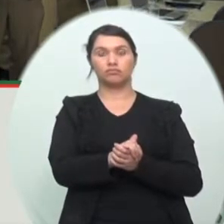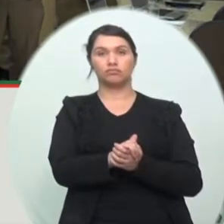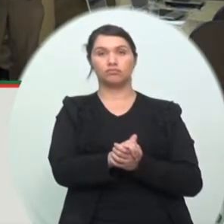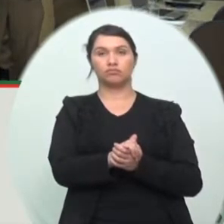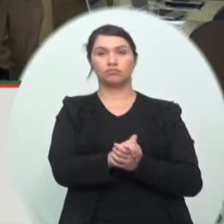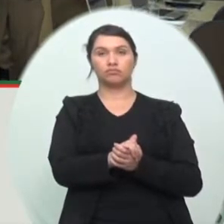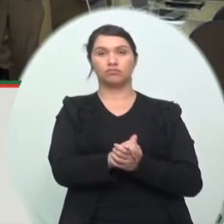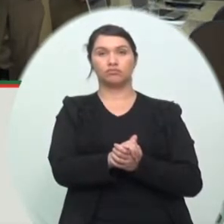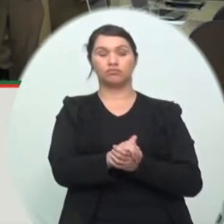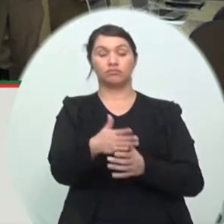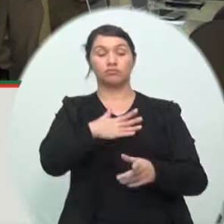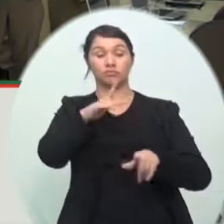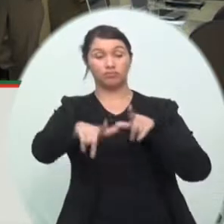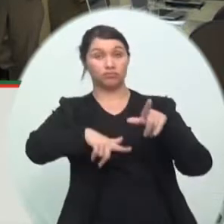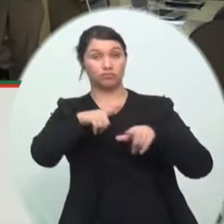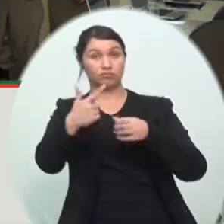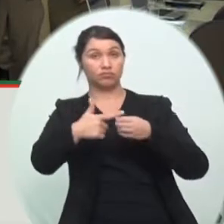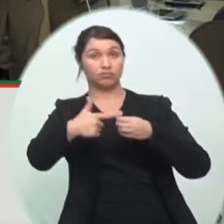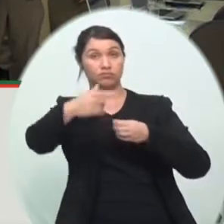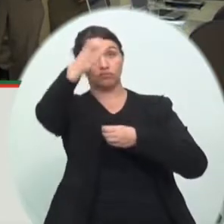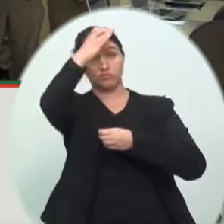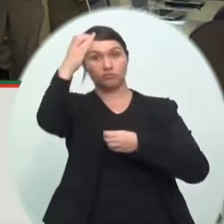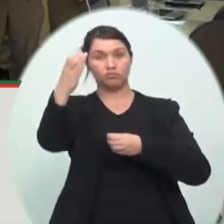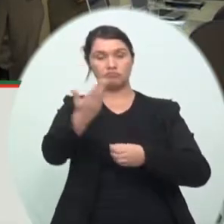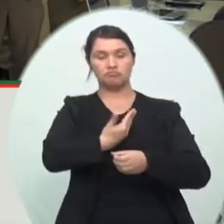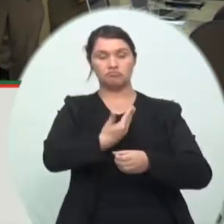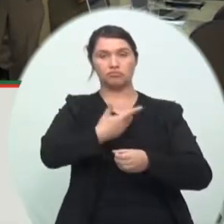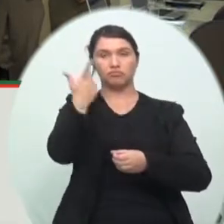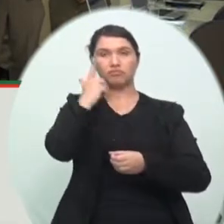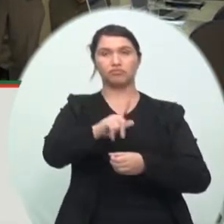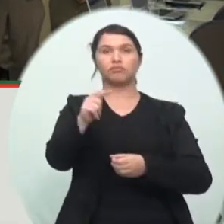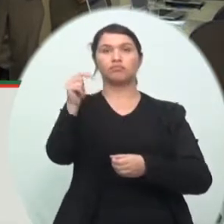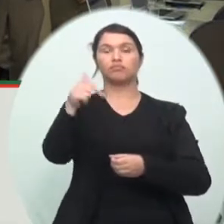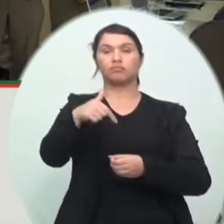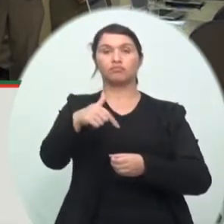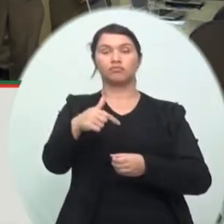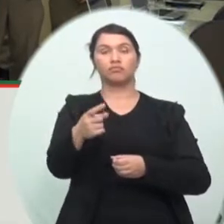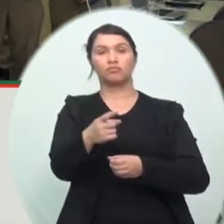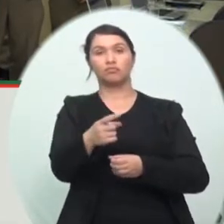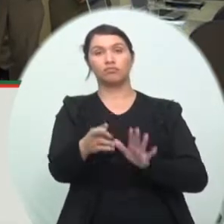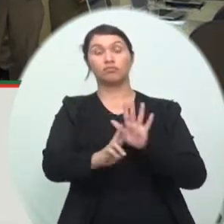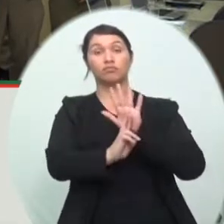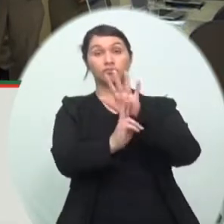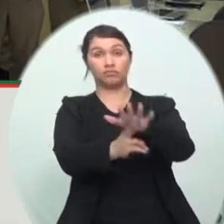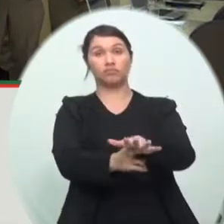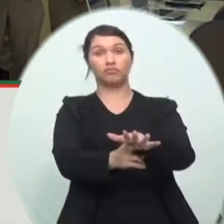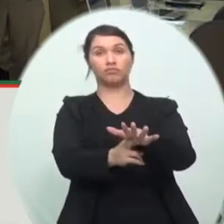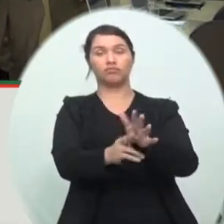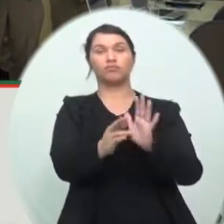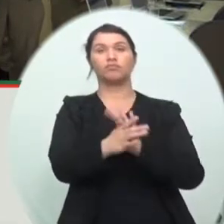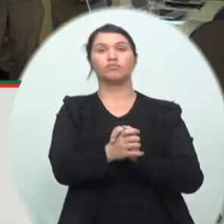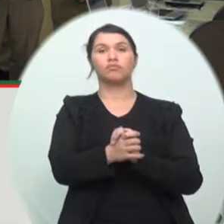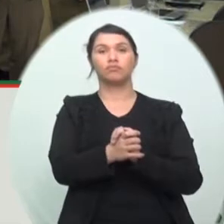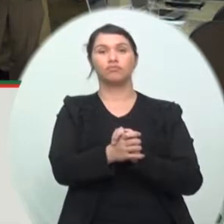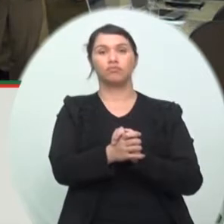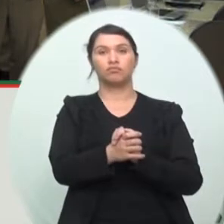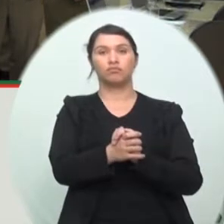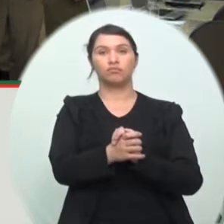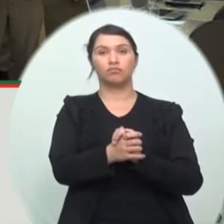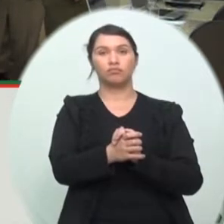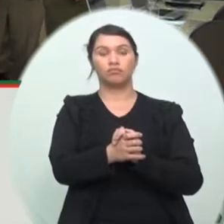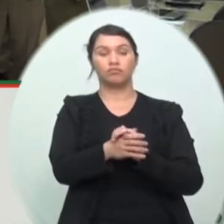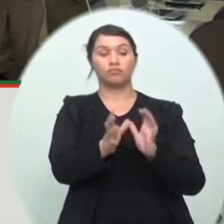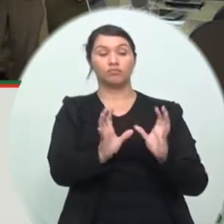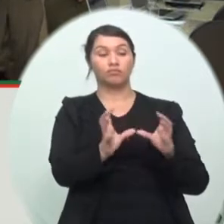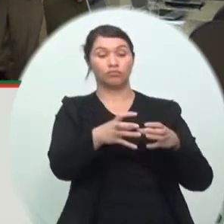Criciúma, dos amigos que eu conquistei. E aqui nós estamos representando parte da confraria Amigos de Mandela,